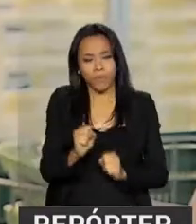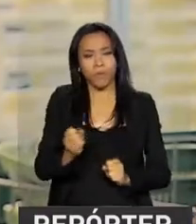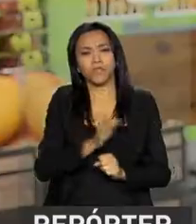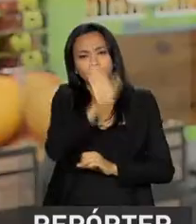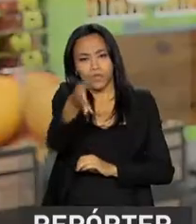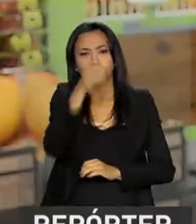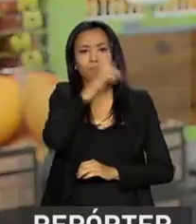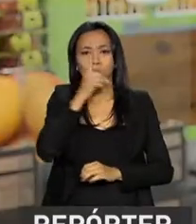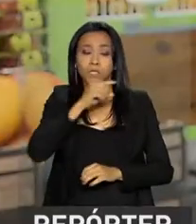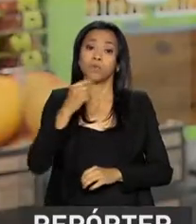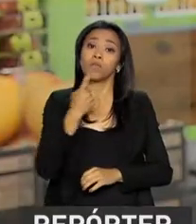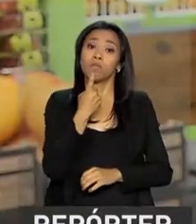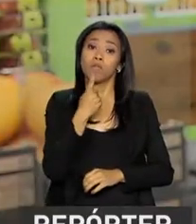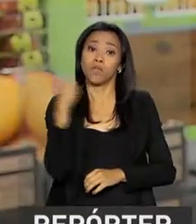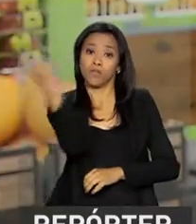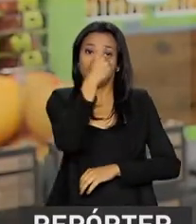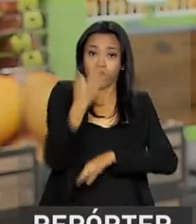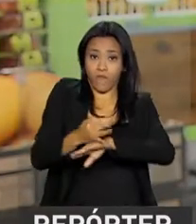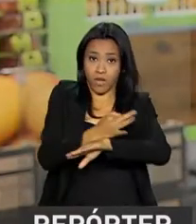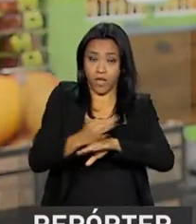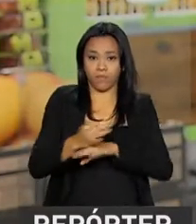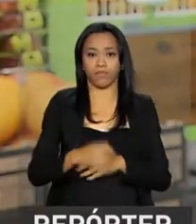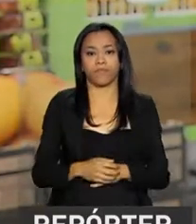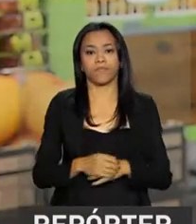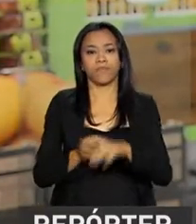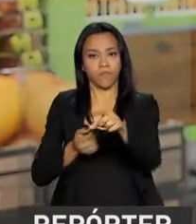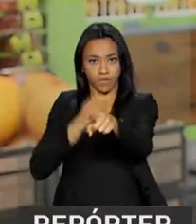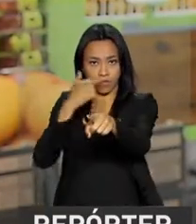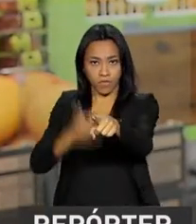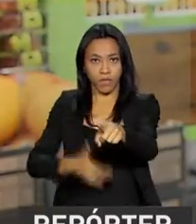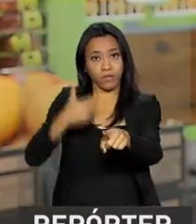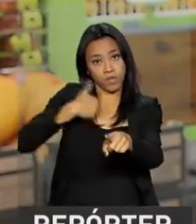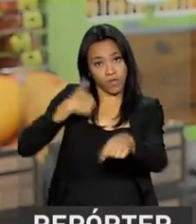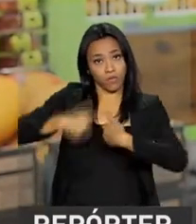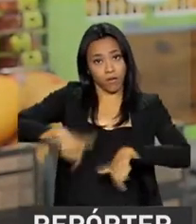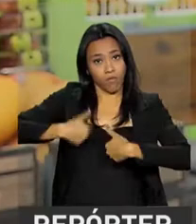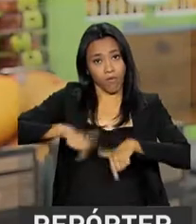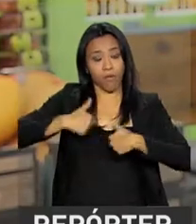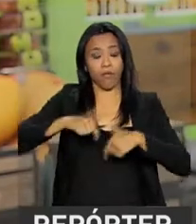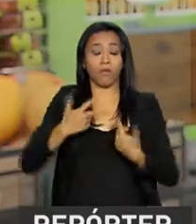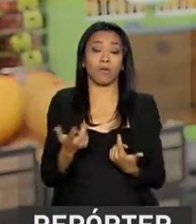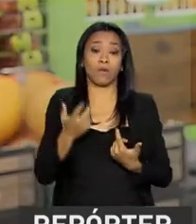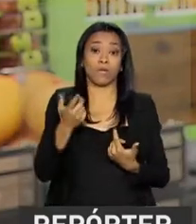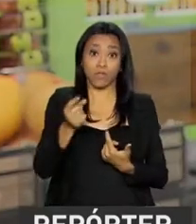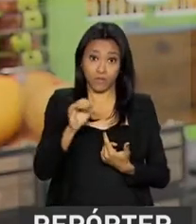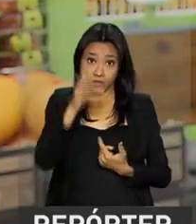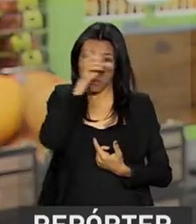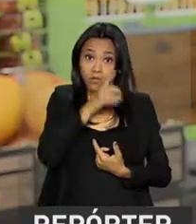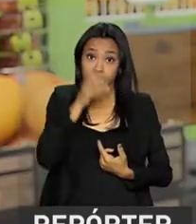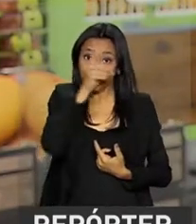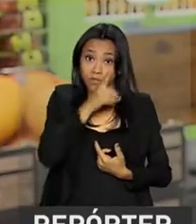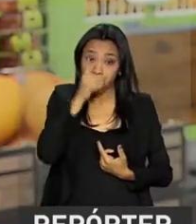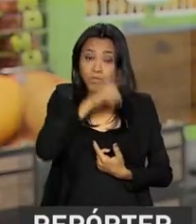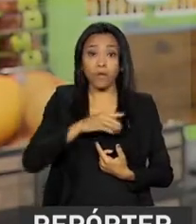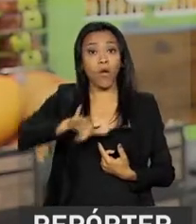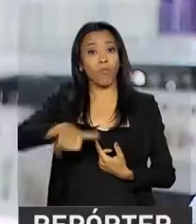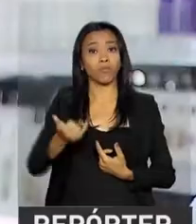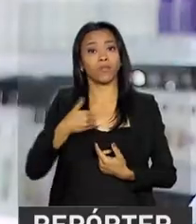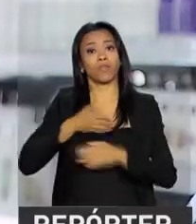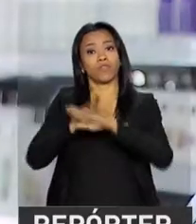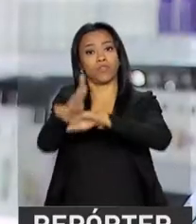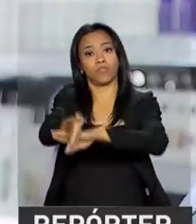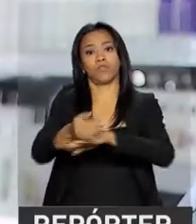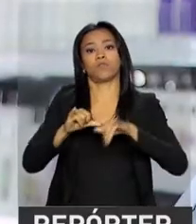quem trabalha é como eu que passa a semana trabalhando chega nos finais de semana é uma oportunidade que você tem pra fazer compras